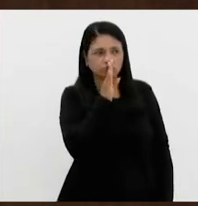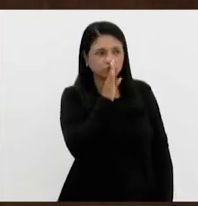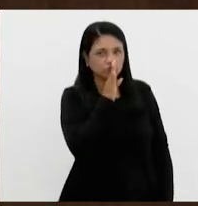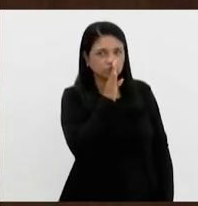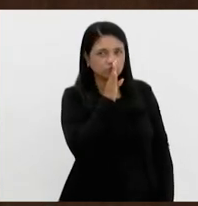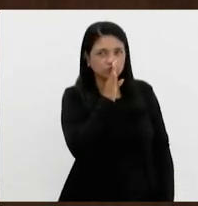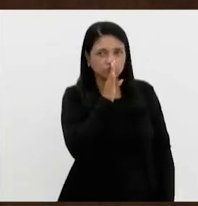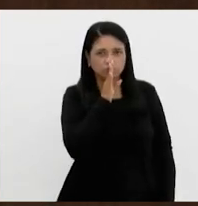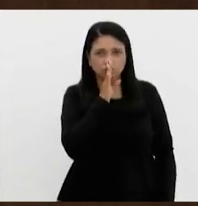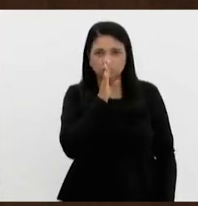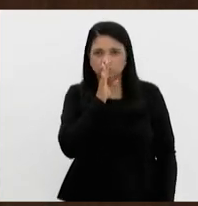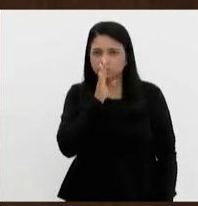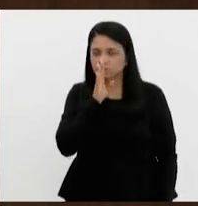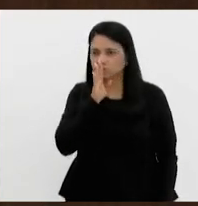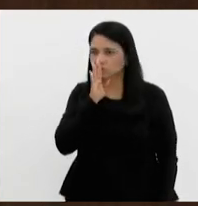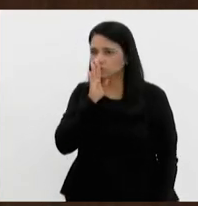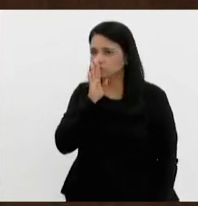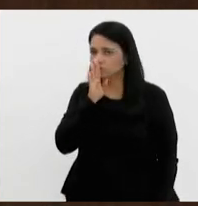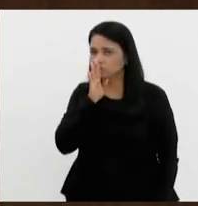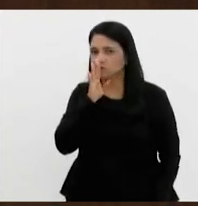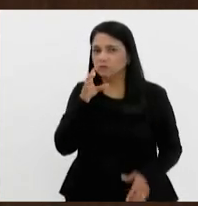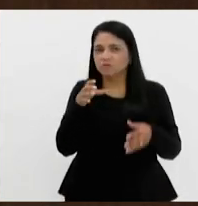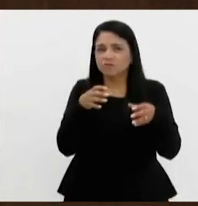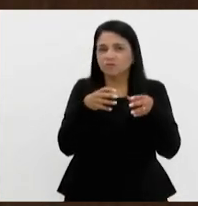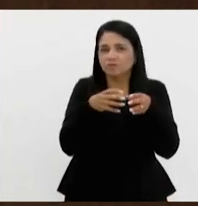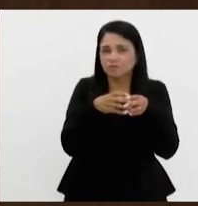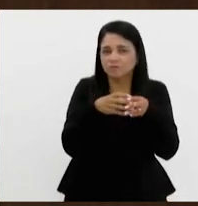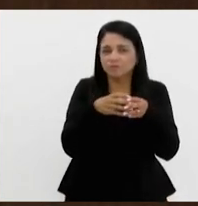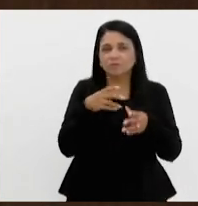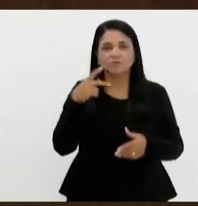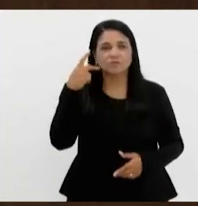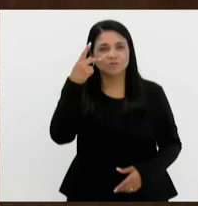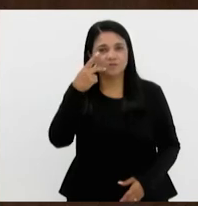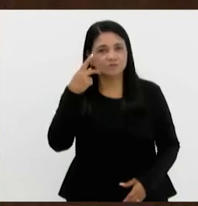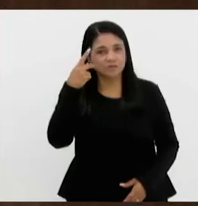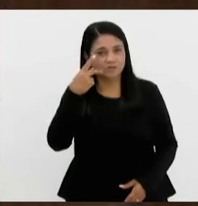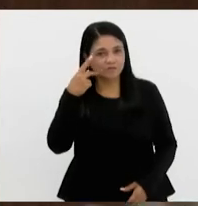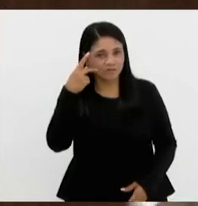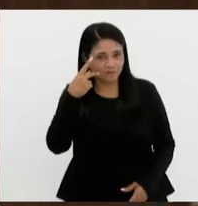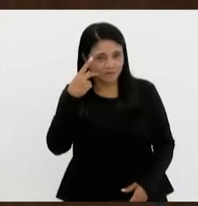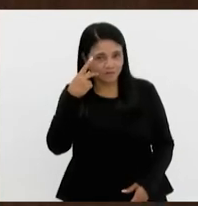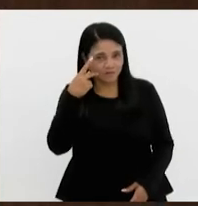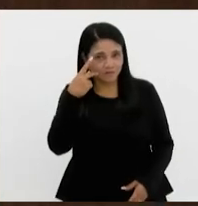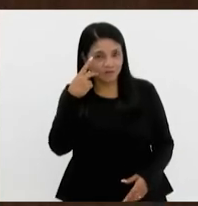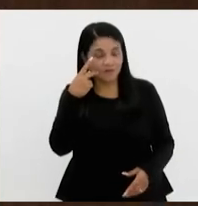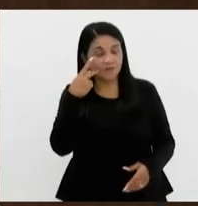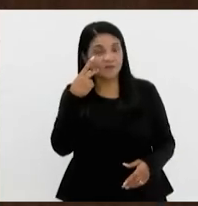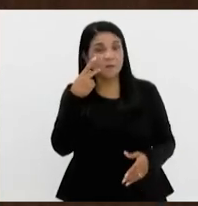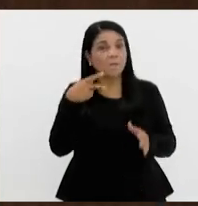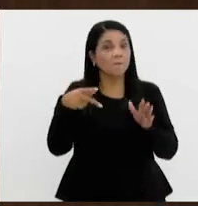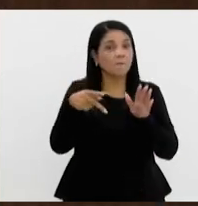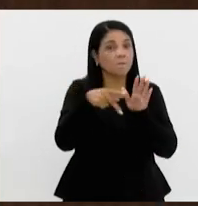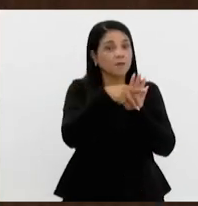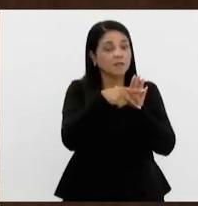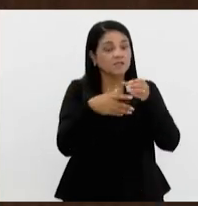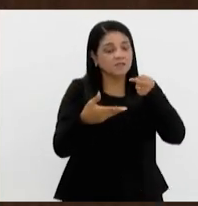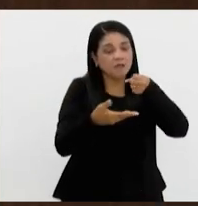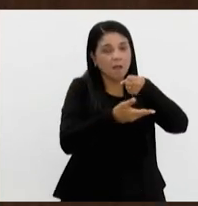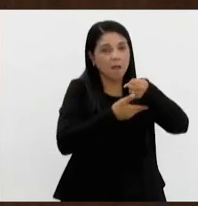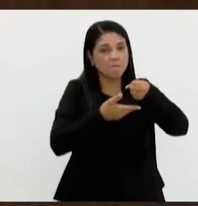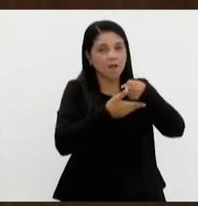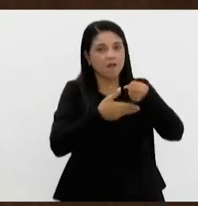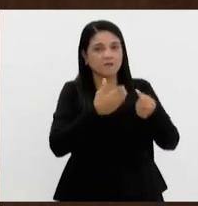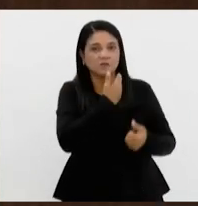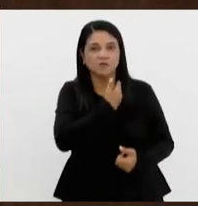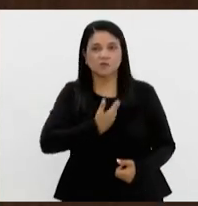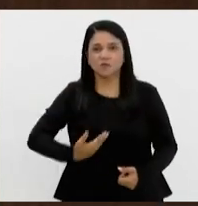sepulcral da classe política, principalmente que pertence à base do governo